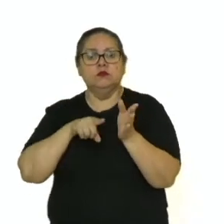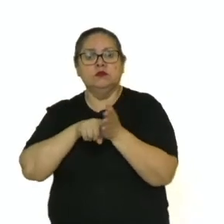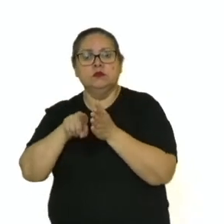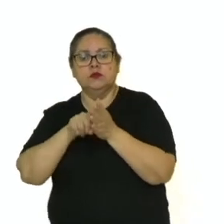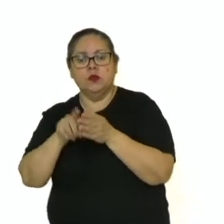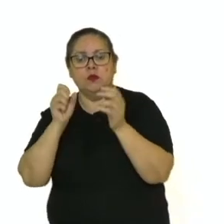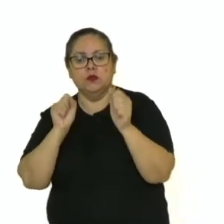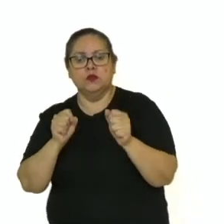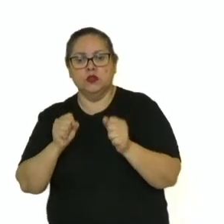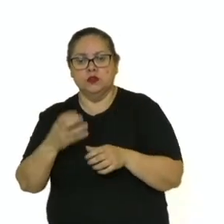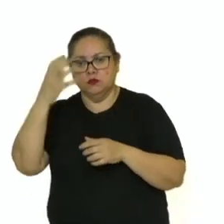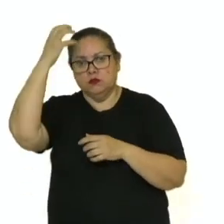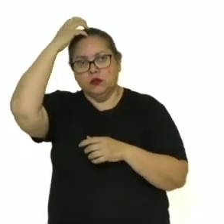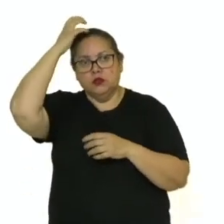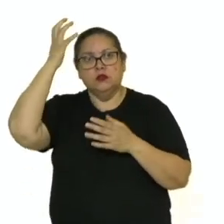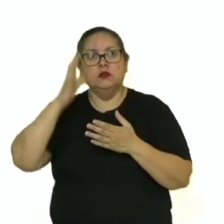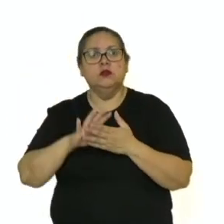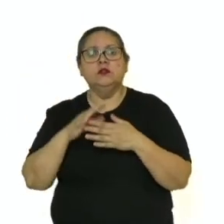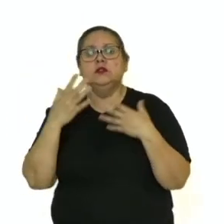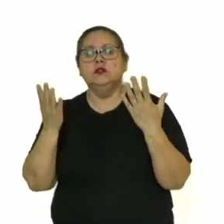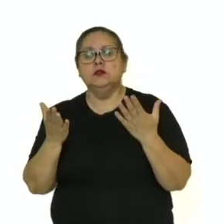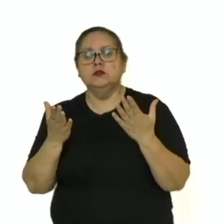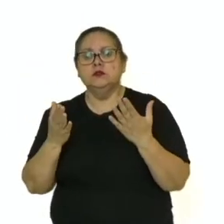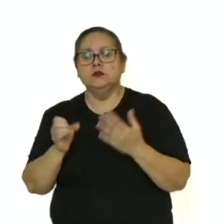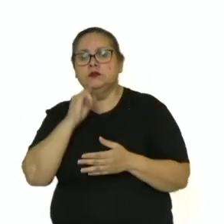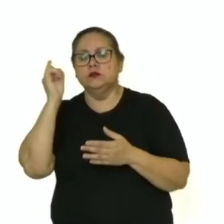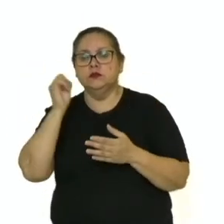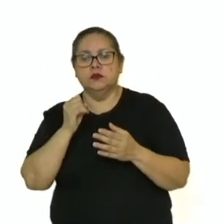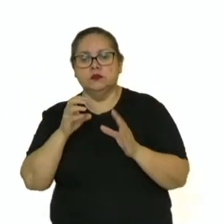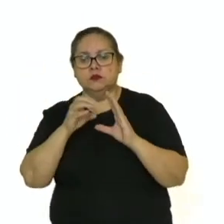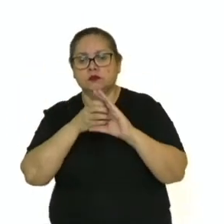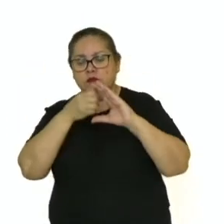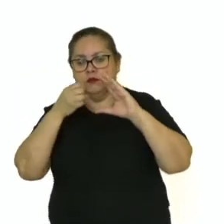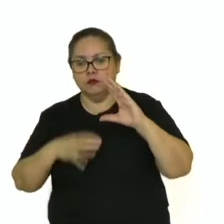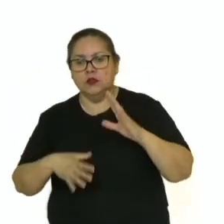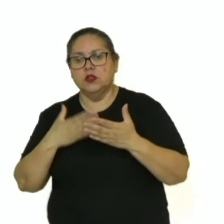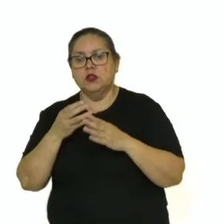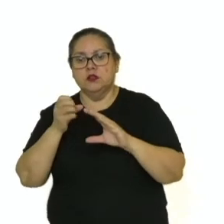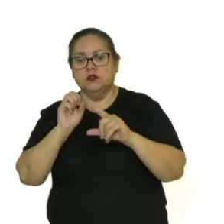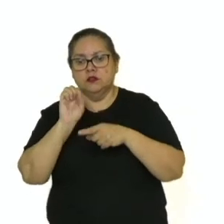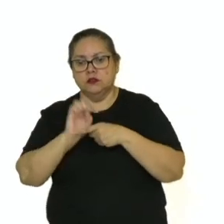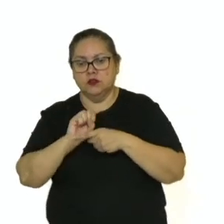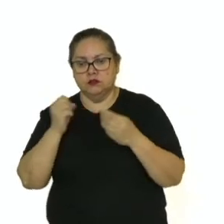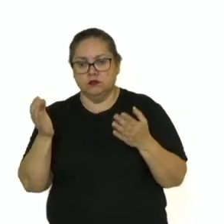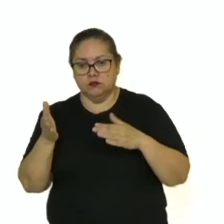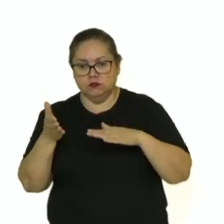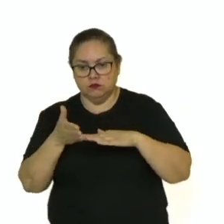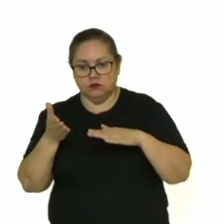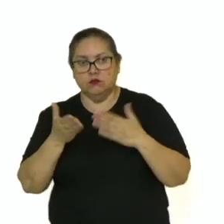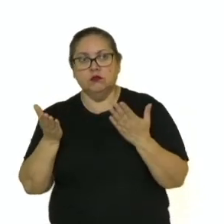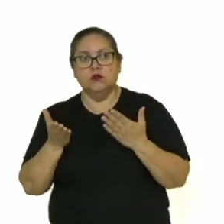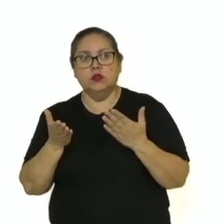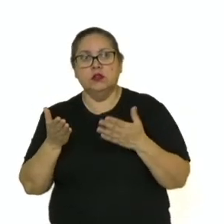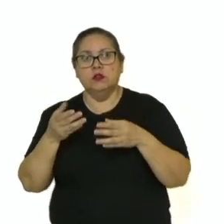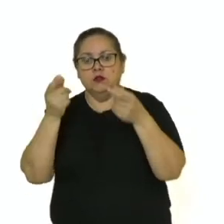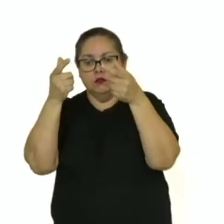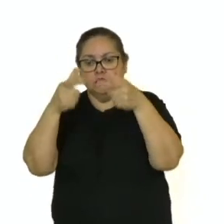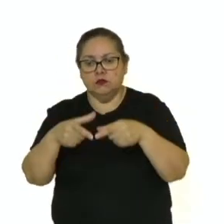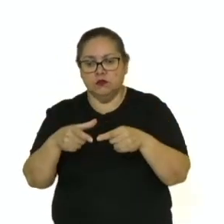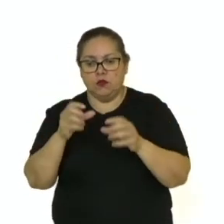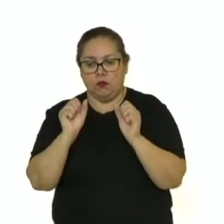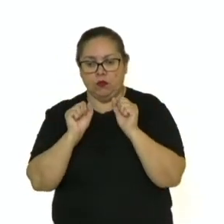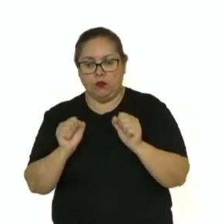poder dos senhores feudais. Então, as principais características do Estado moderno são a centralização e concentração do